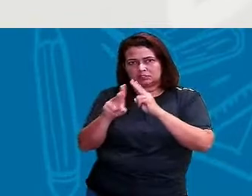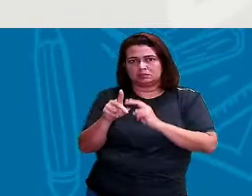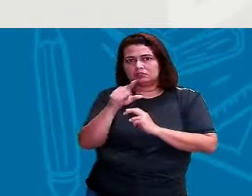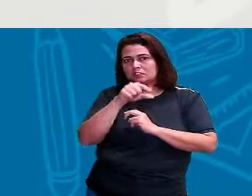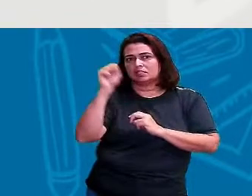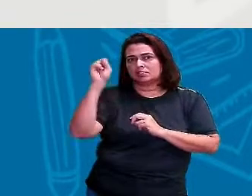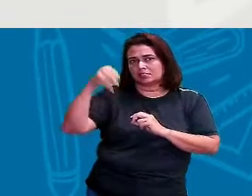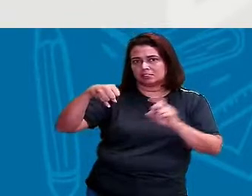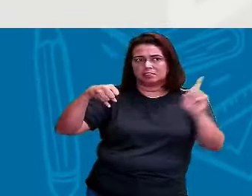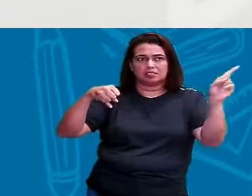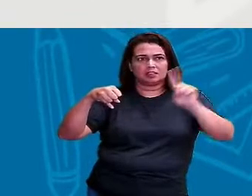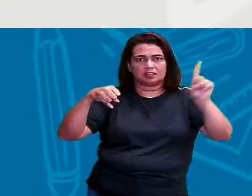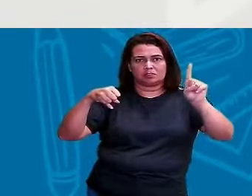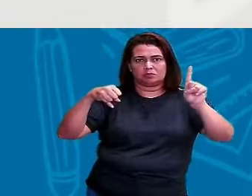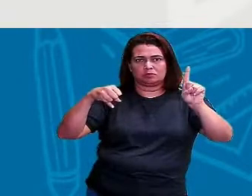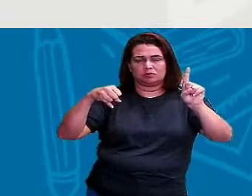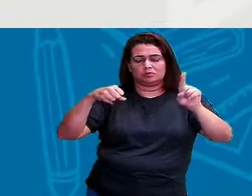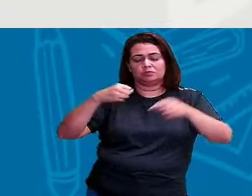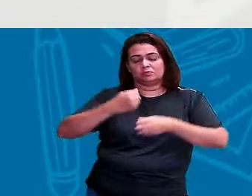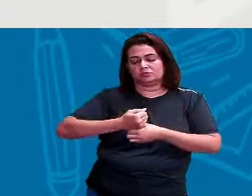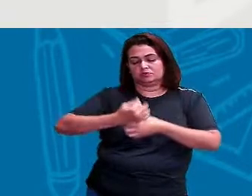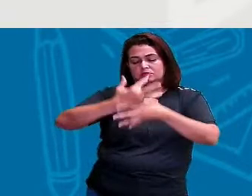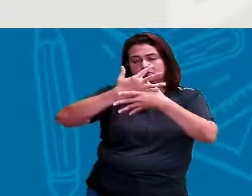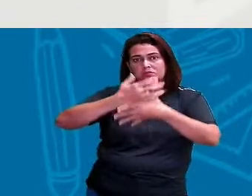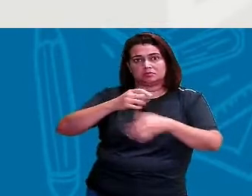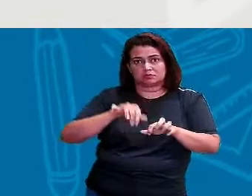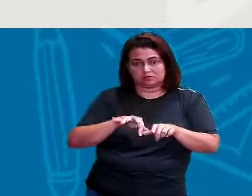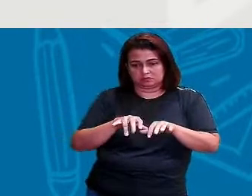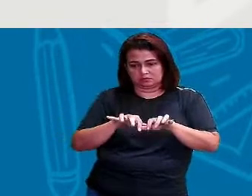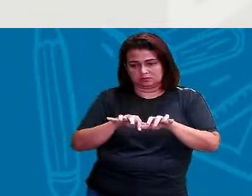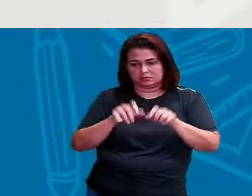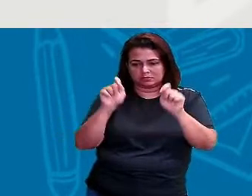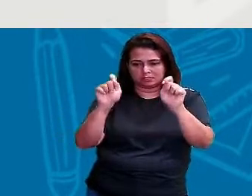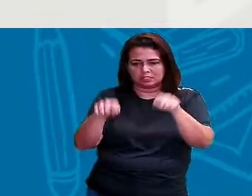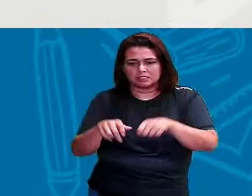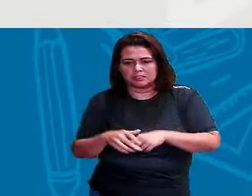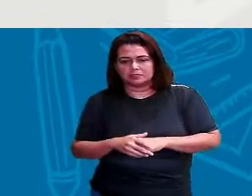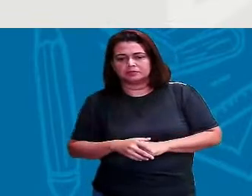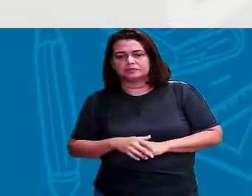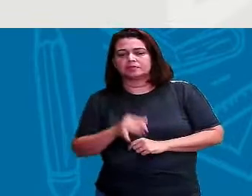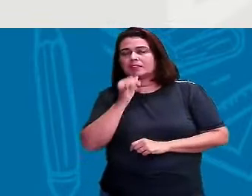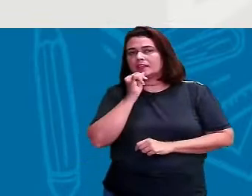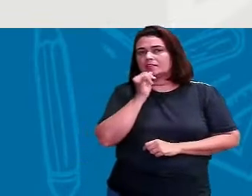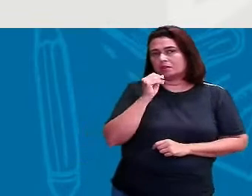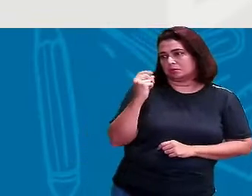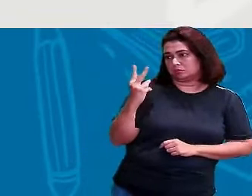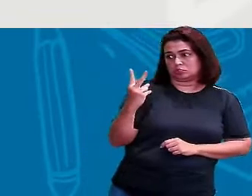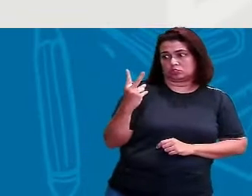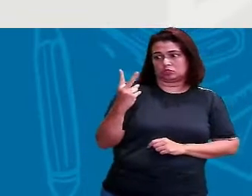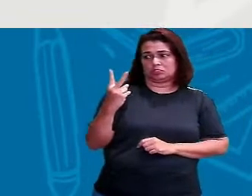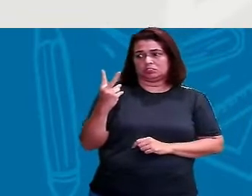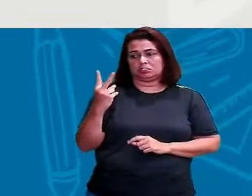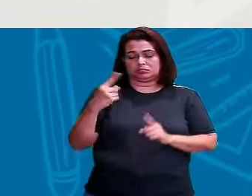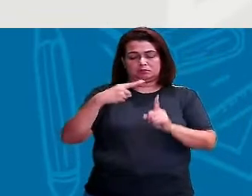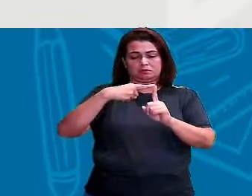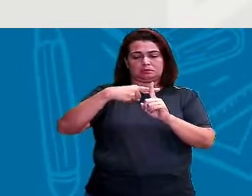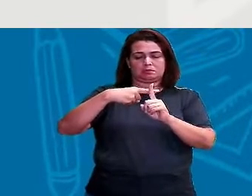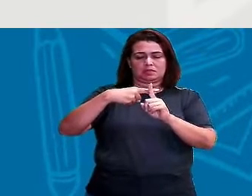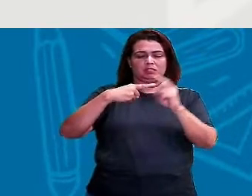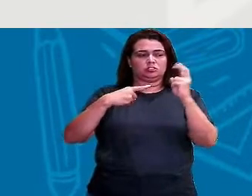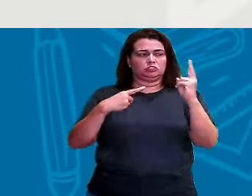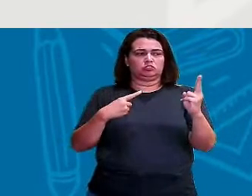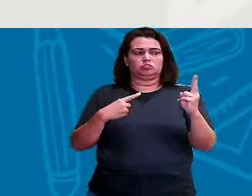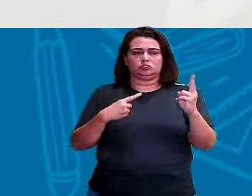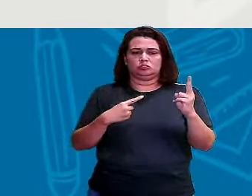aí no chat também. Ó, deixa eu ver. Eu vou pegar o número 2 e vou somar 2 mais